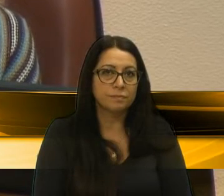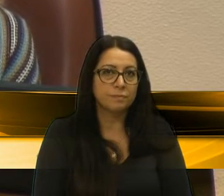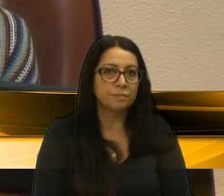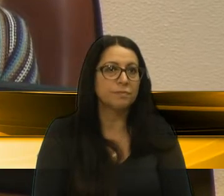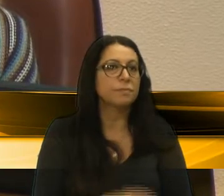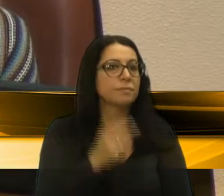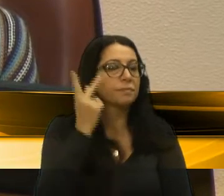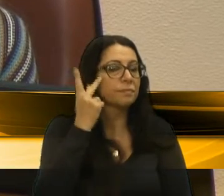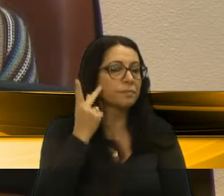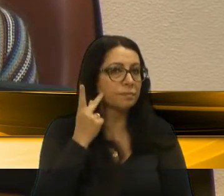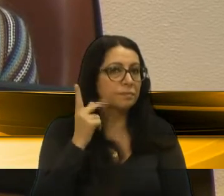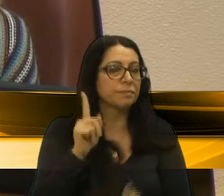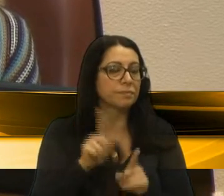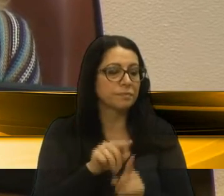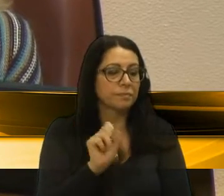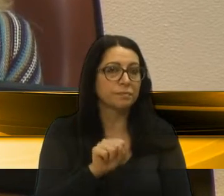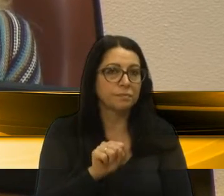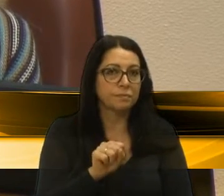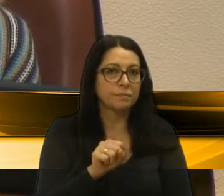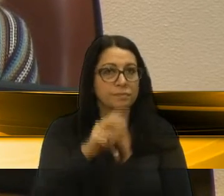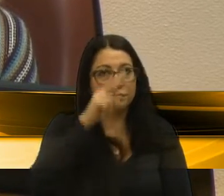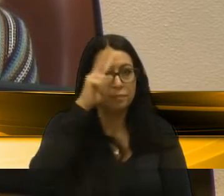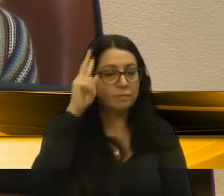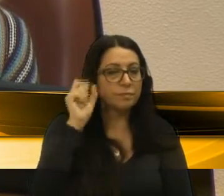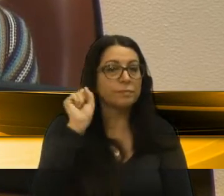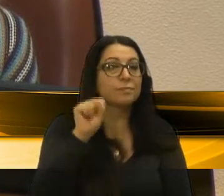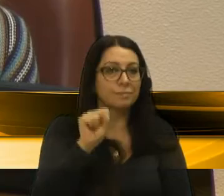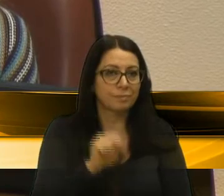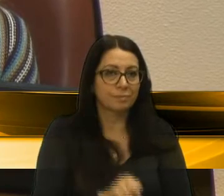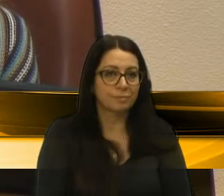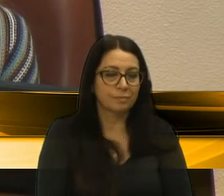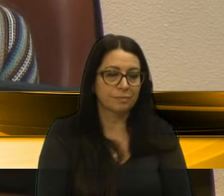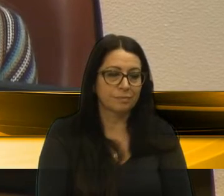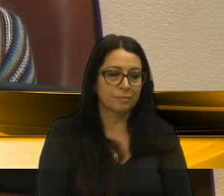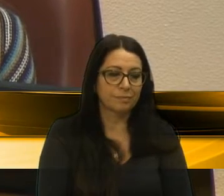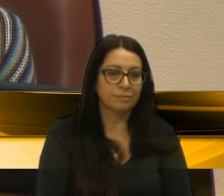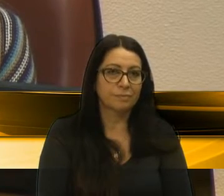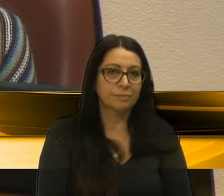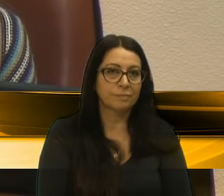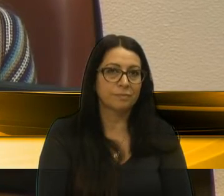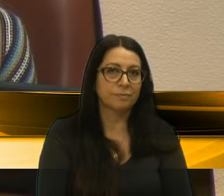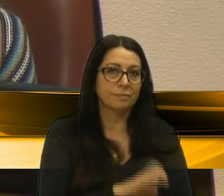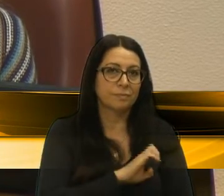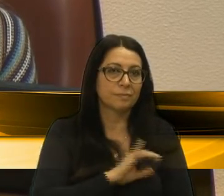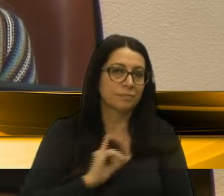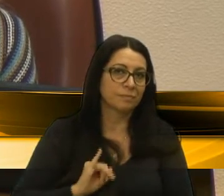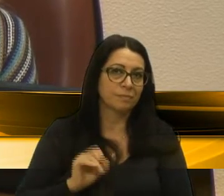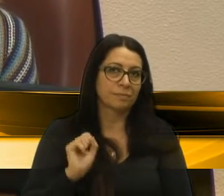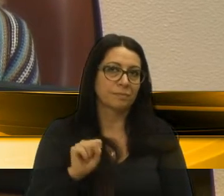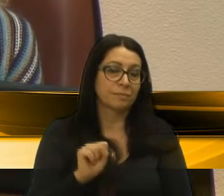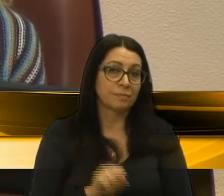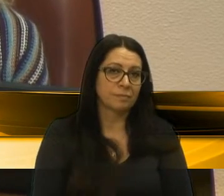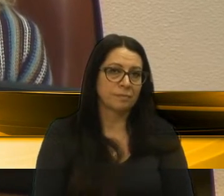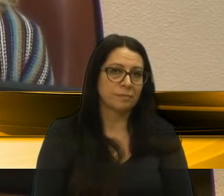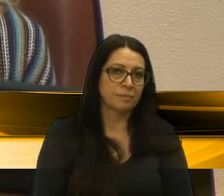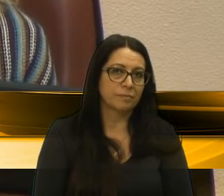Vereador Renato Nunes, sim. Vereador Velocino E, sim. Vereador Ed Carlos, sim.